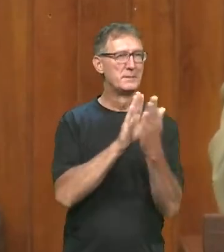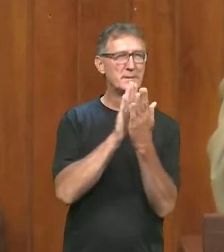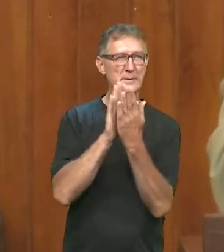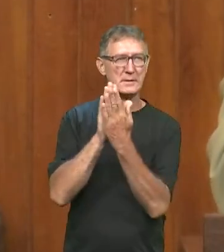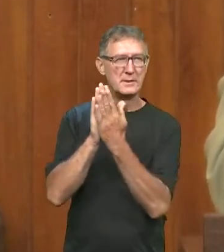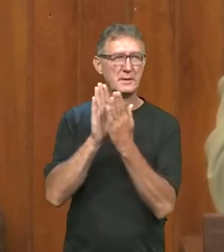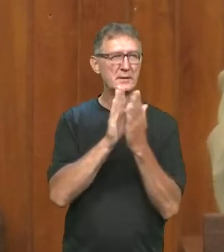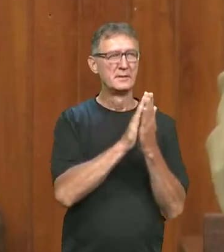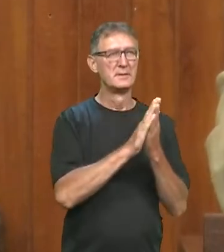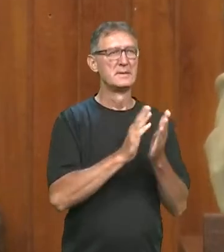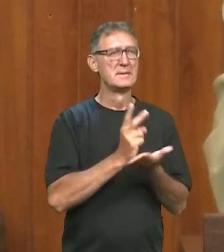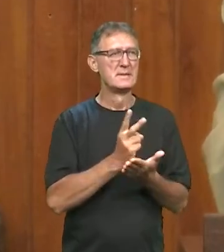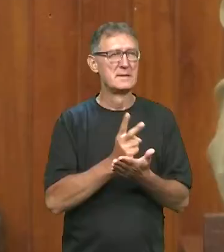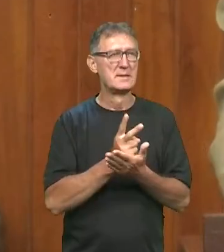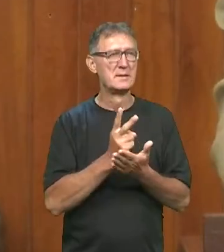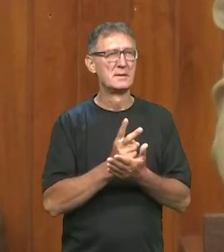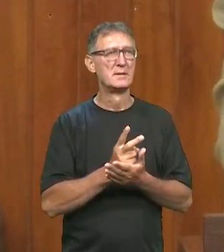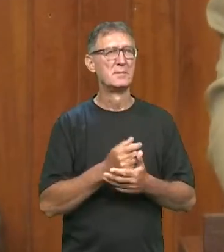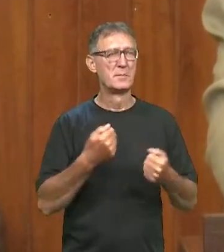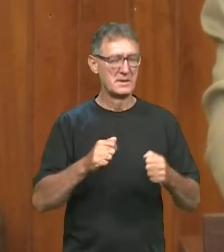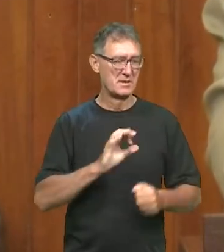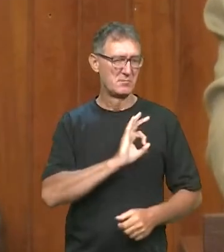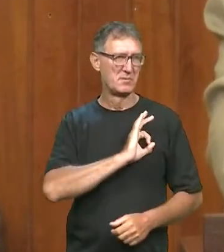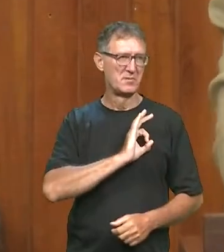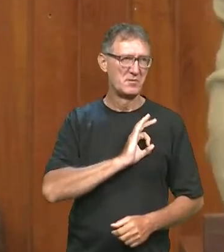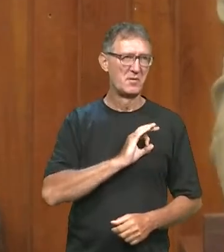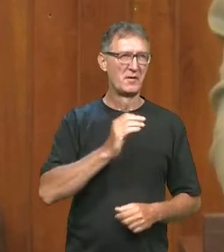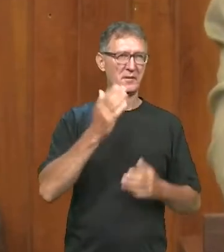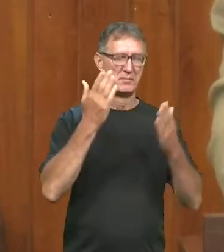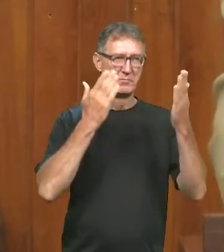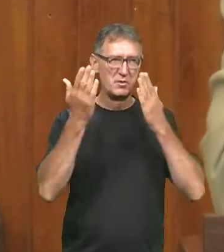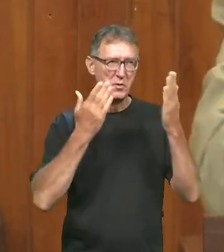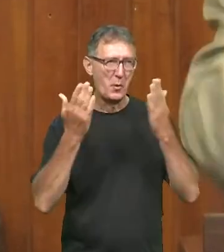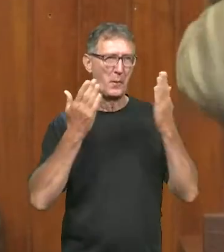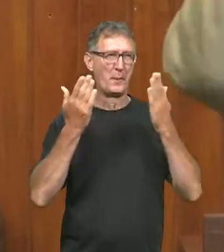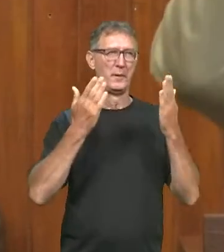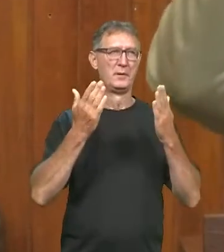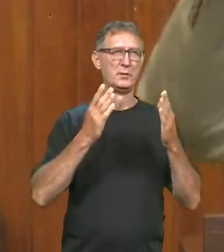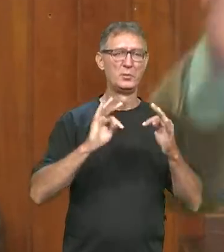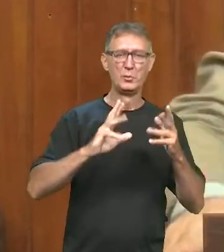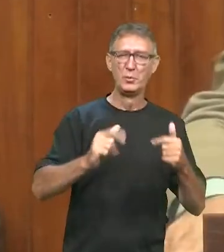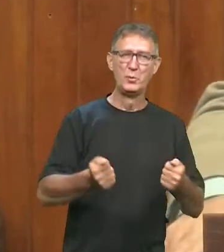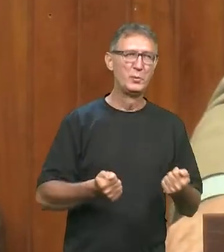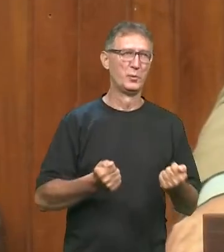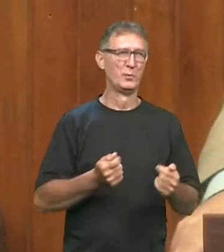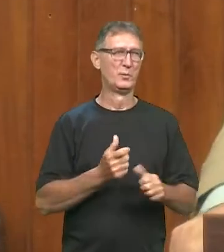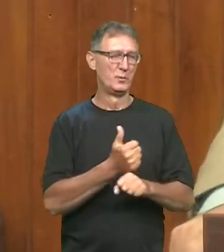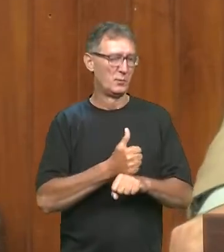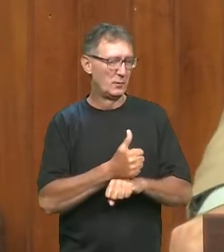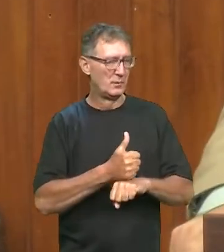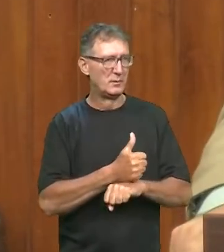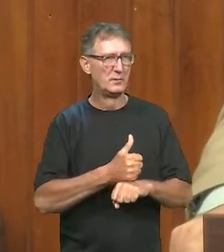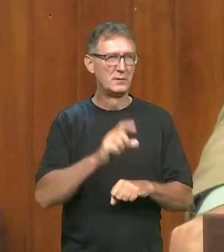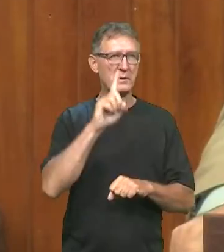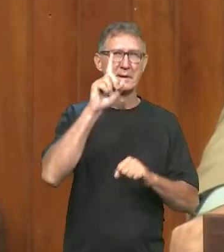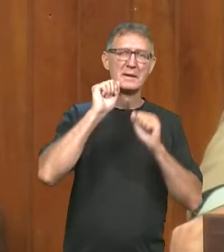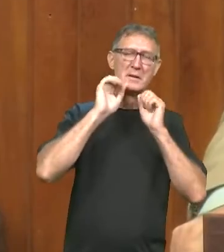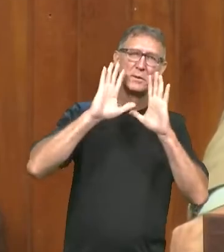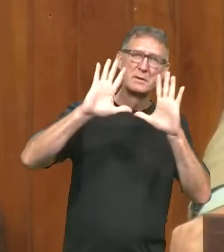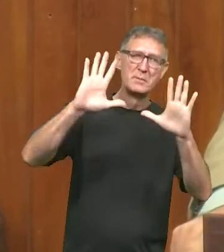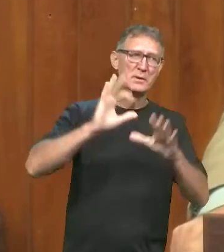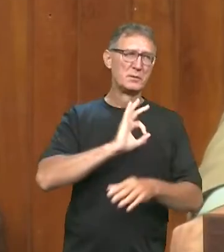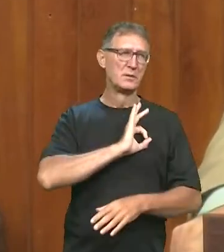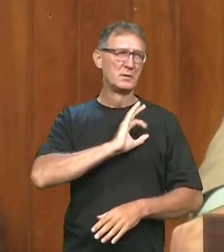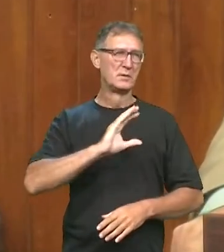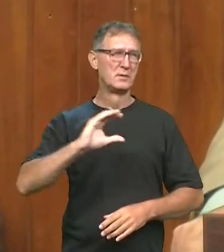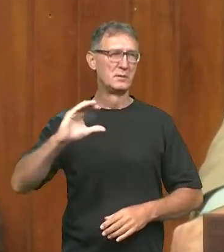de toda a espécie no dia a dia. O cara tem que ser policial, o cara tem que ser psicólogo, o cara tem que ser... Meu Deus do céu! Que Deus abençoe vocês aí,